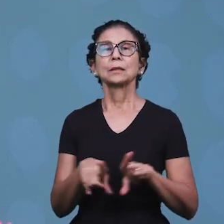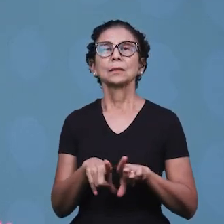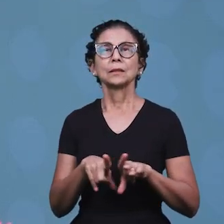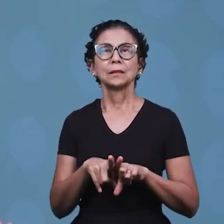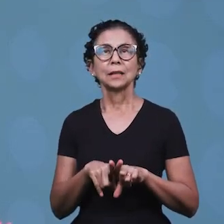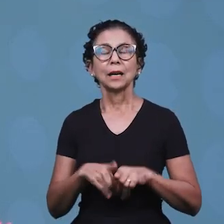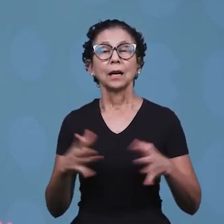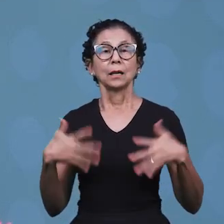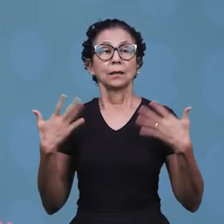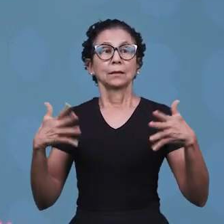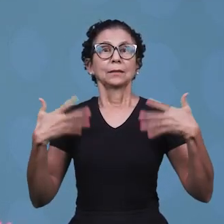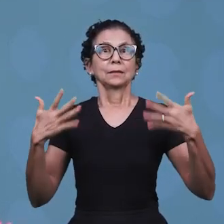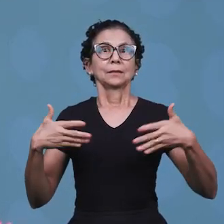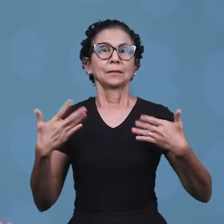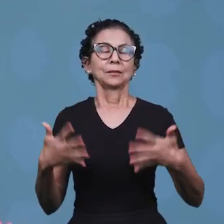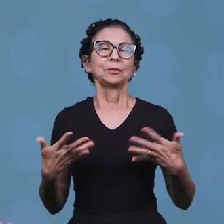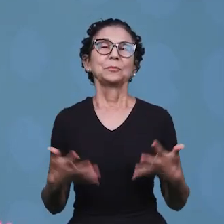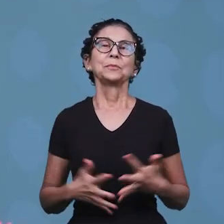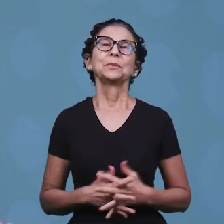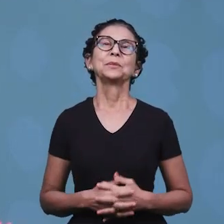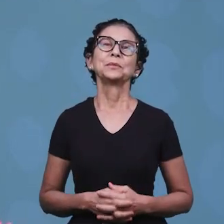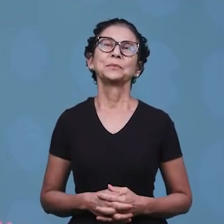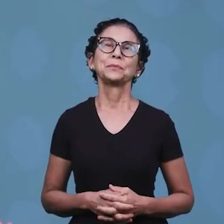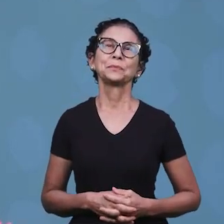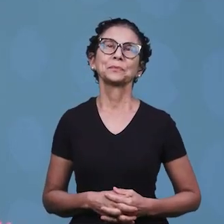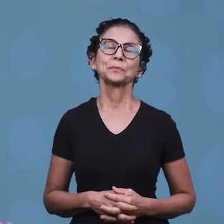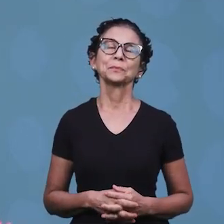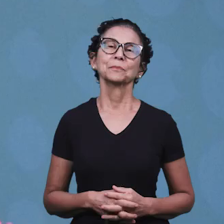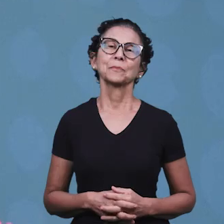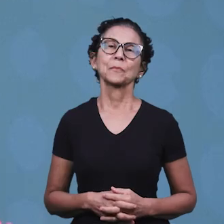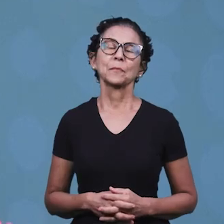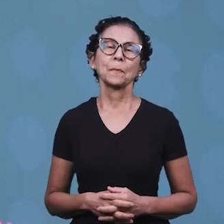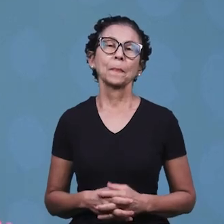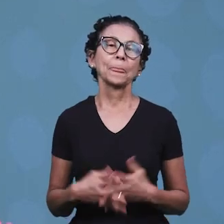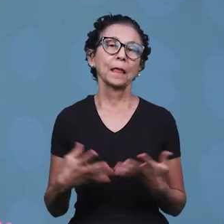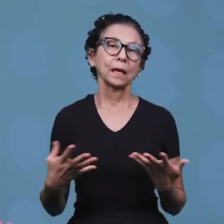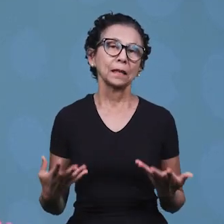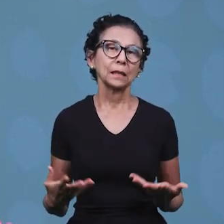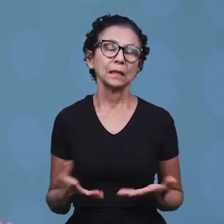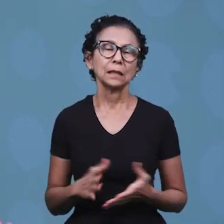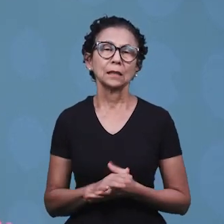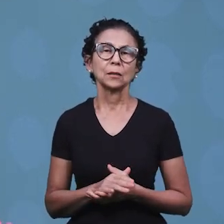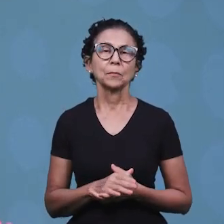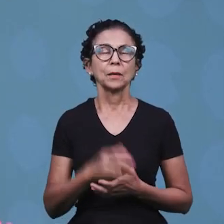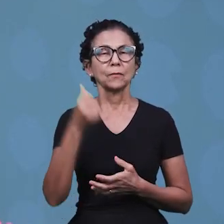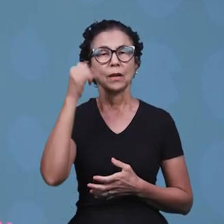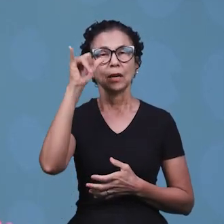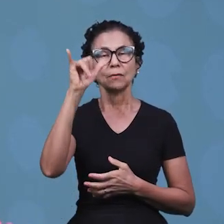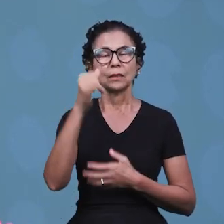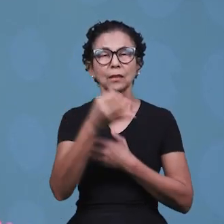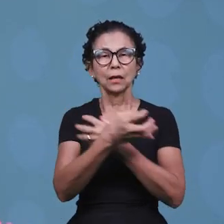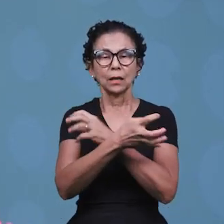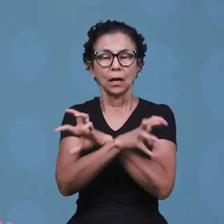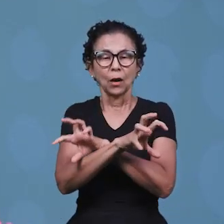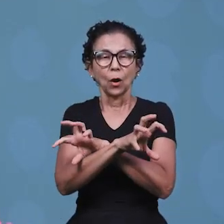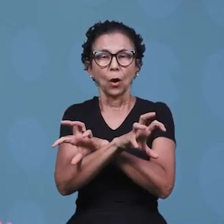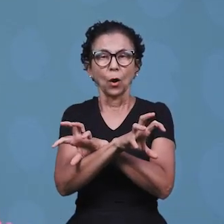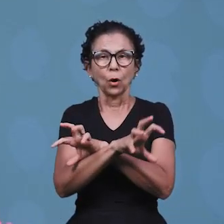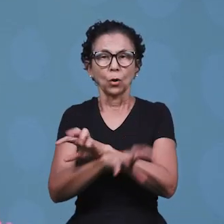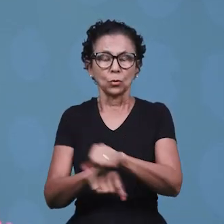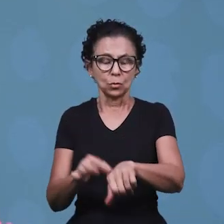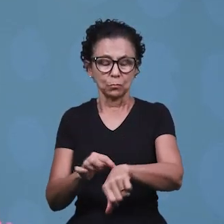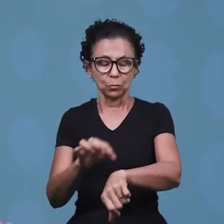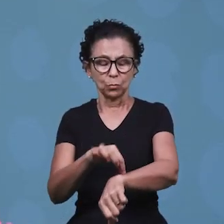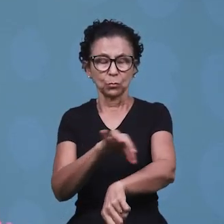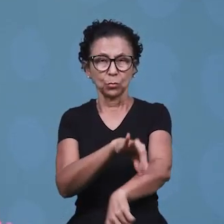a disposição, vai diminuir a chance de osteoporose, melhorar a saúde cardiovascular.